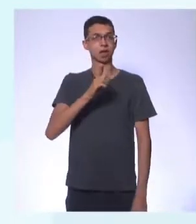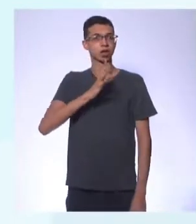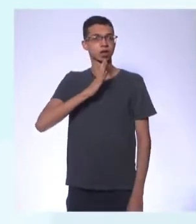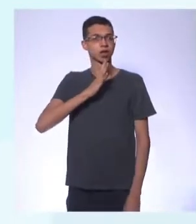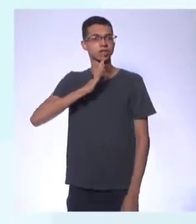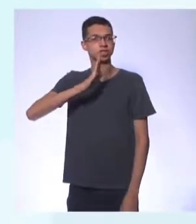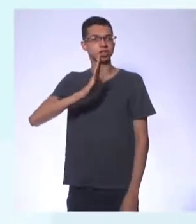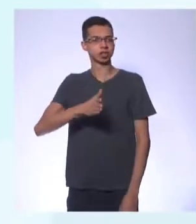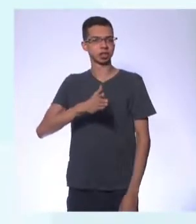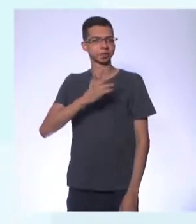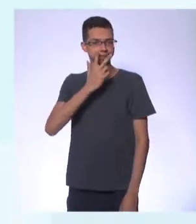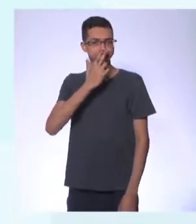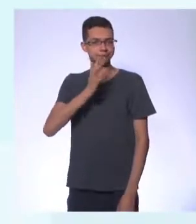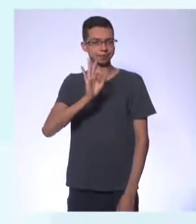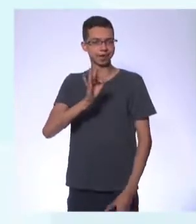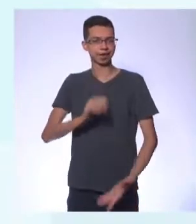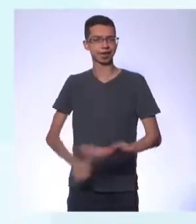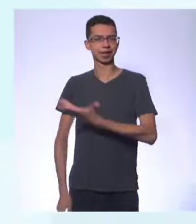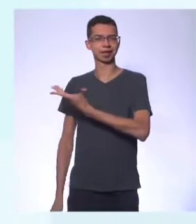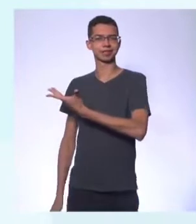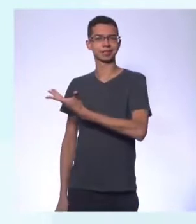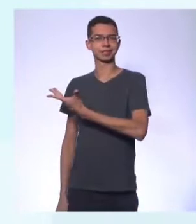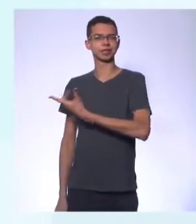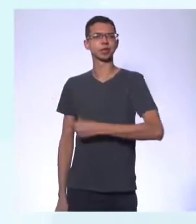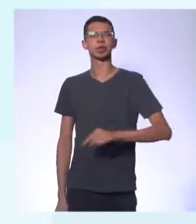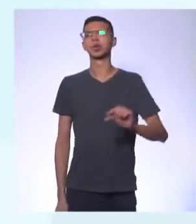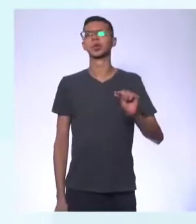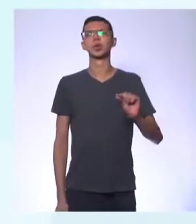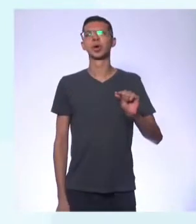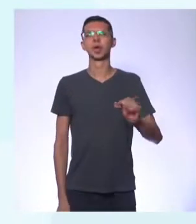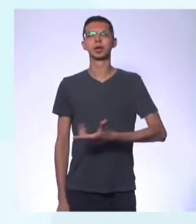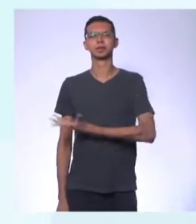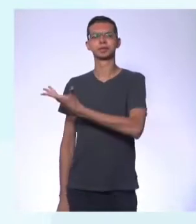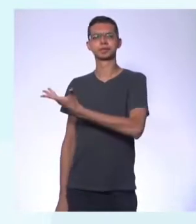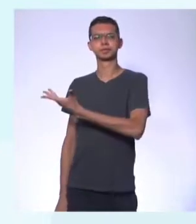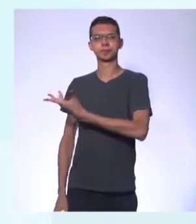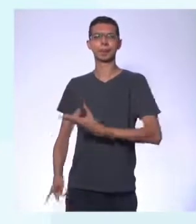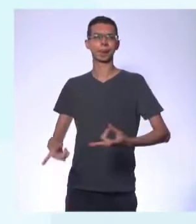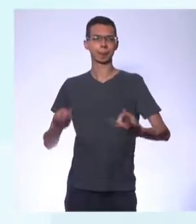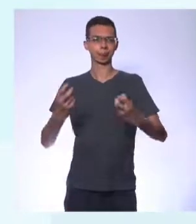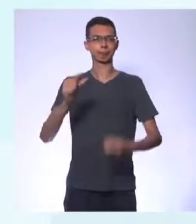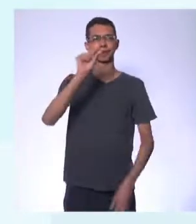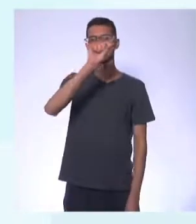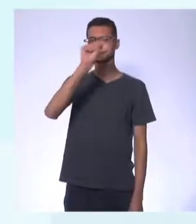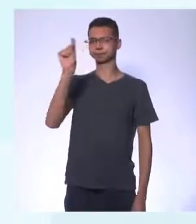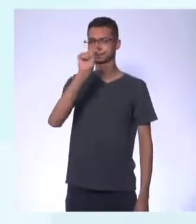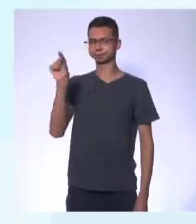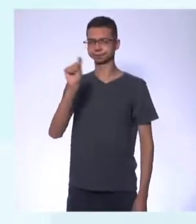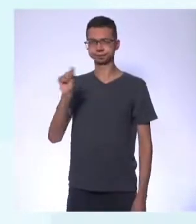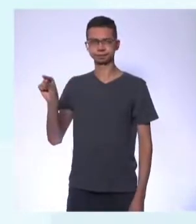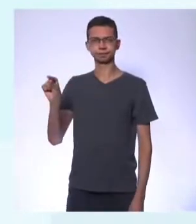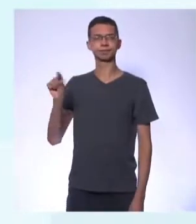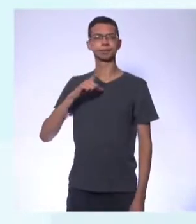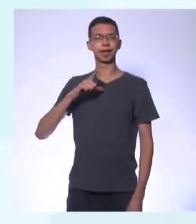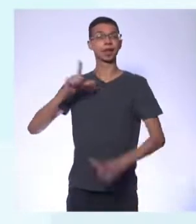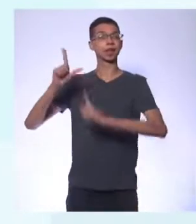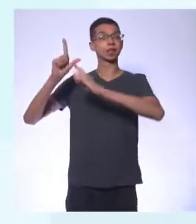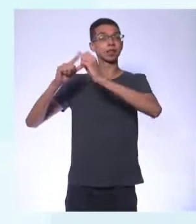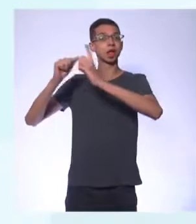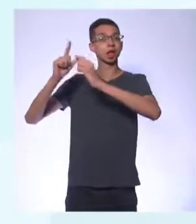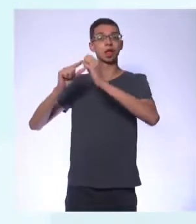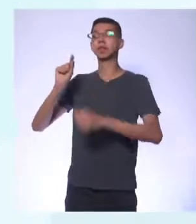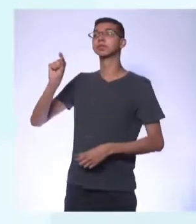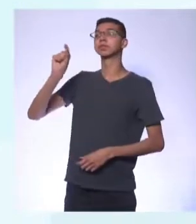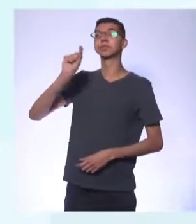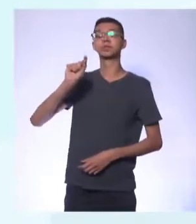conhecem, né? Que bandeira seria essa? Olha só, listras, estrelas, um retângulo azul. Então, essa é